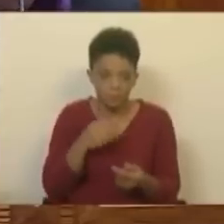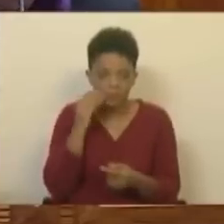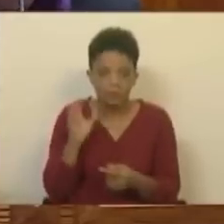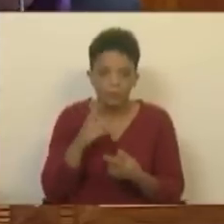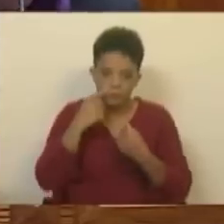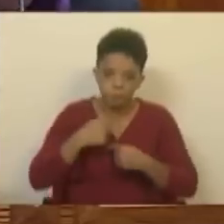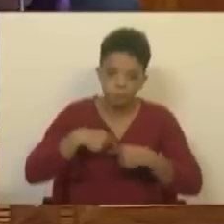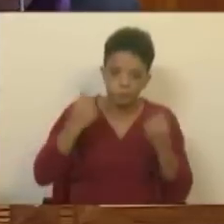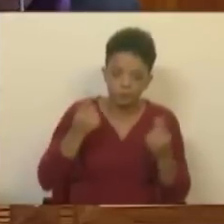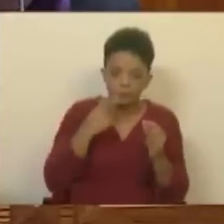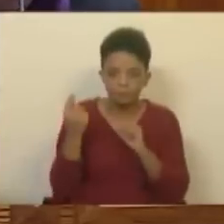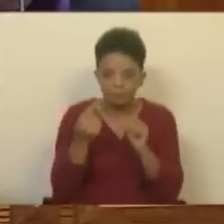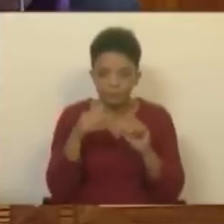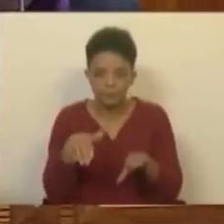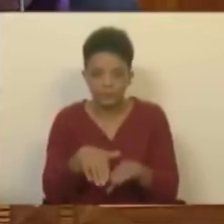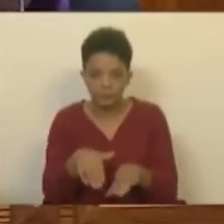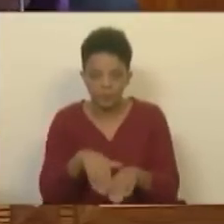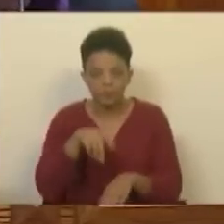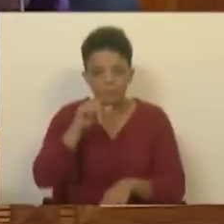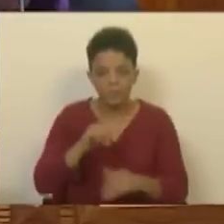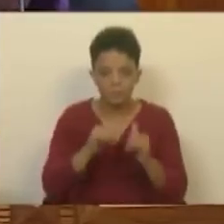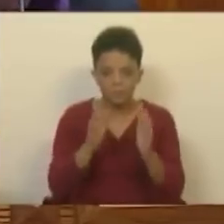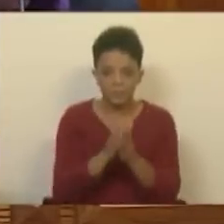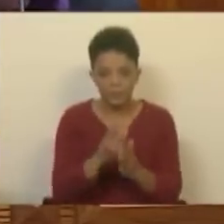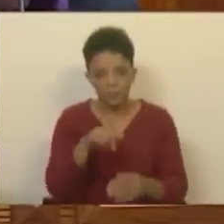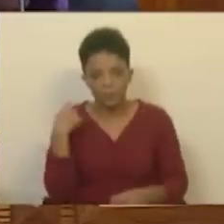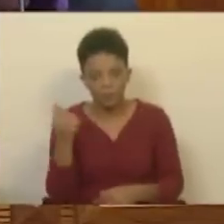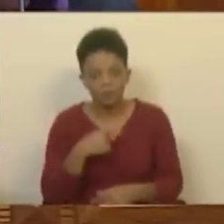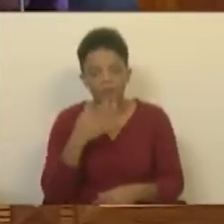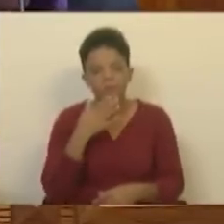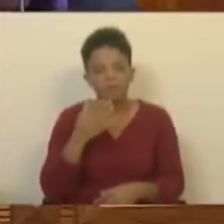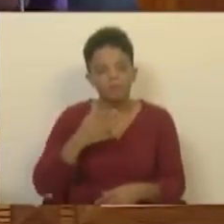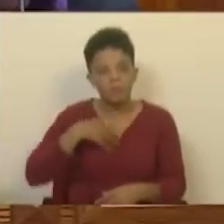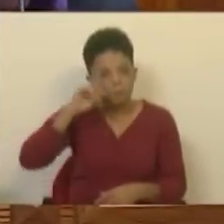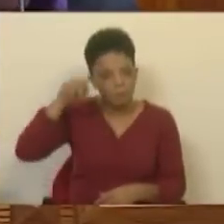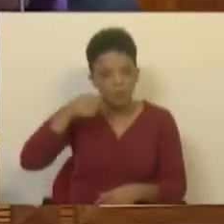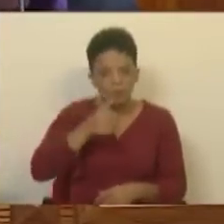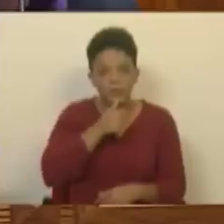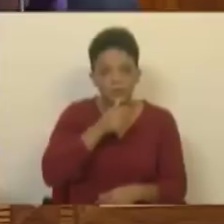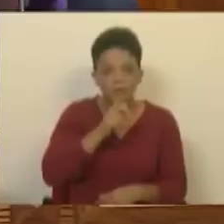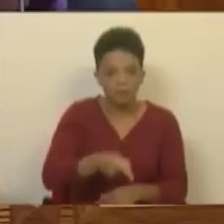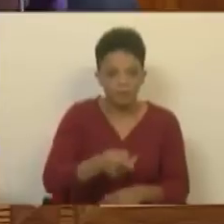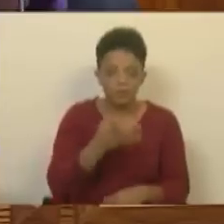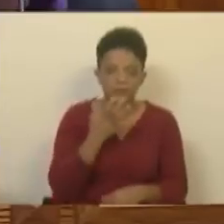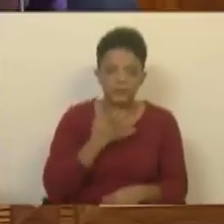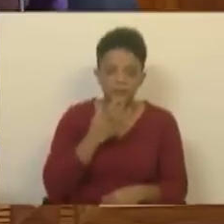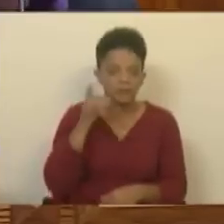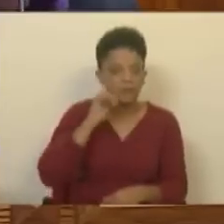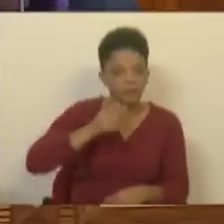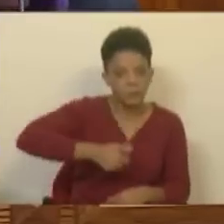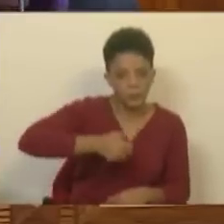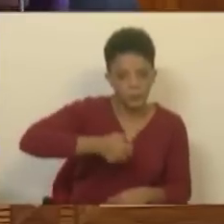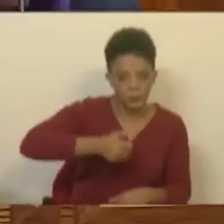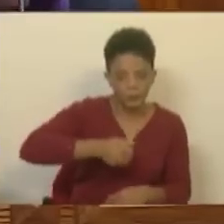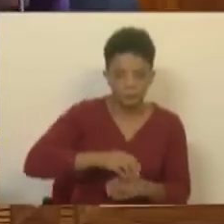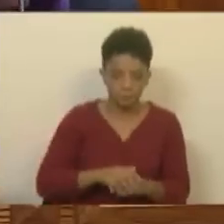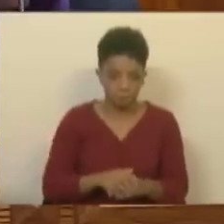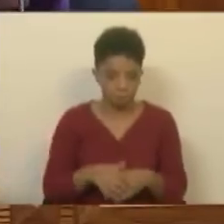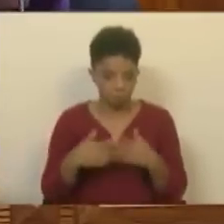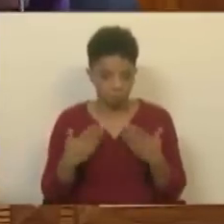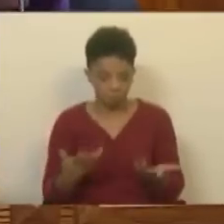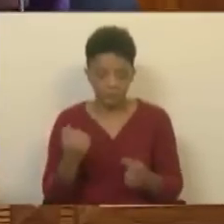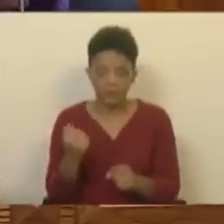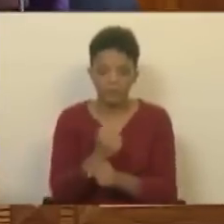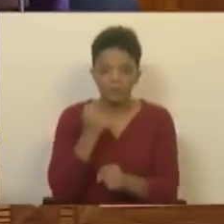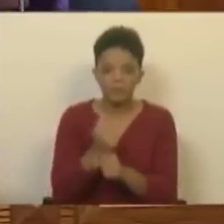uma forma pública discutida participada em todos fiquemos a saber quais são as decisões para assegurar aquilo que é essencial que é termo